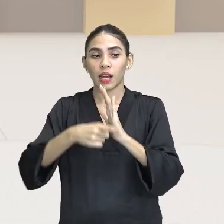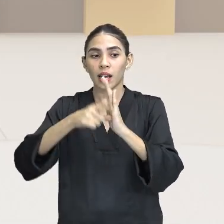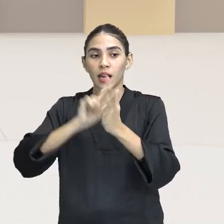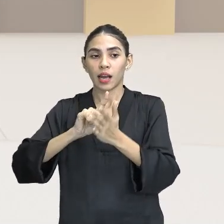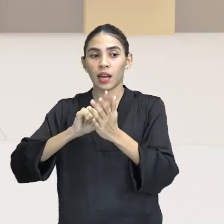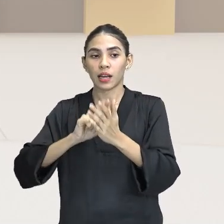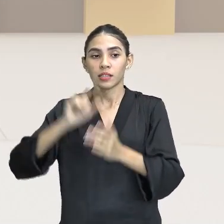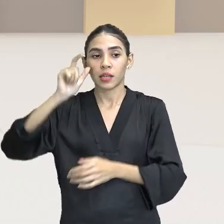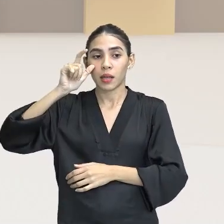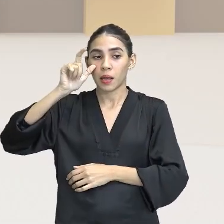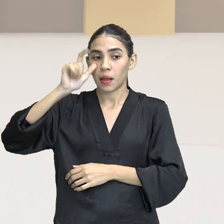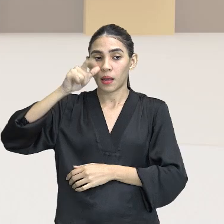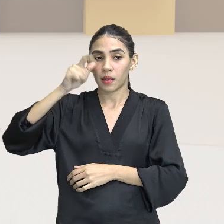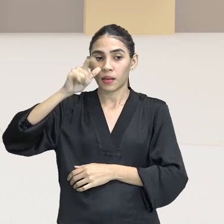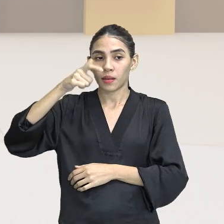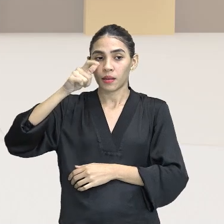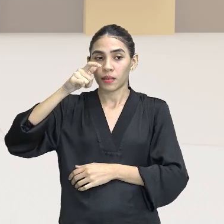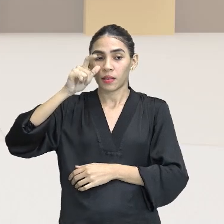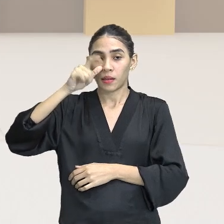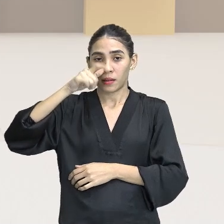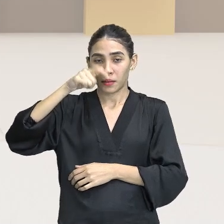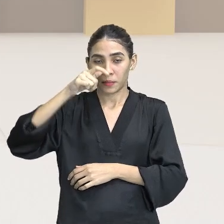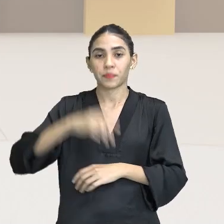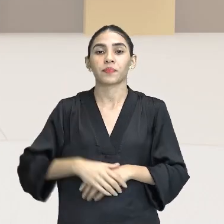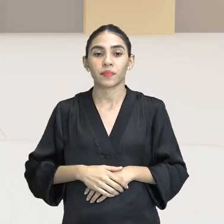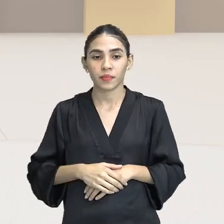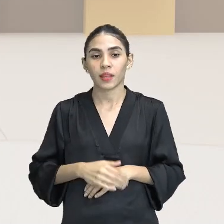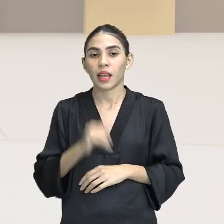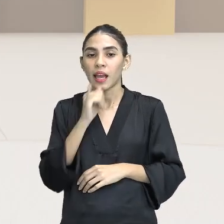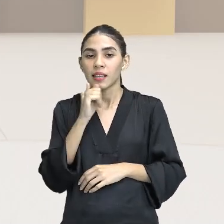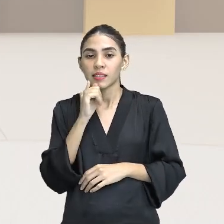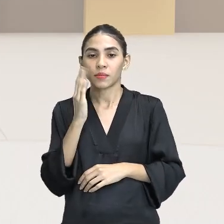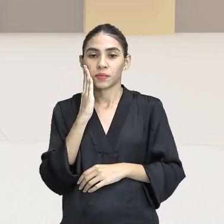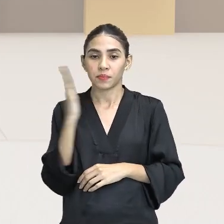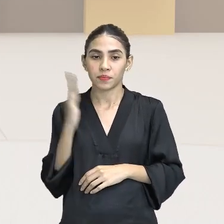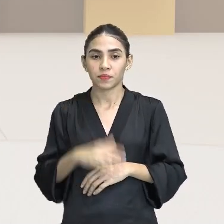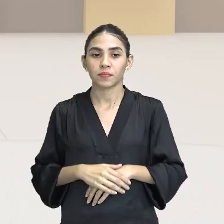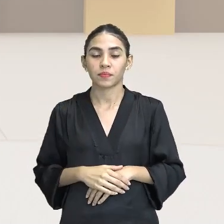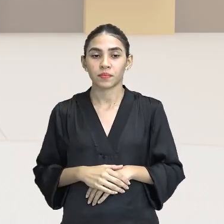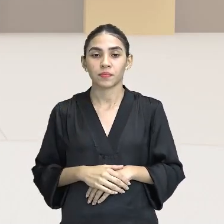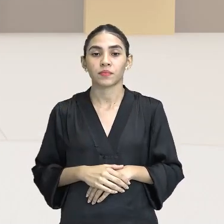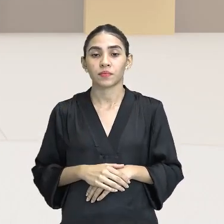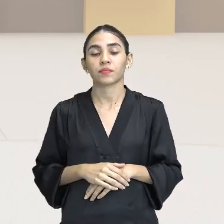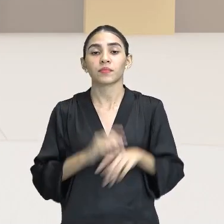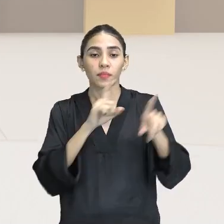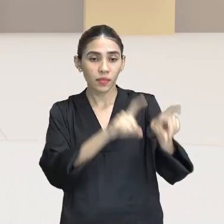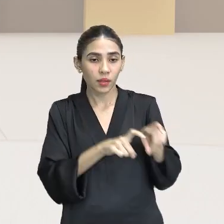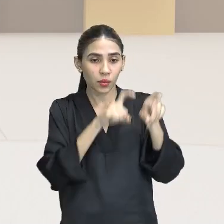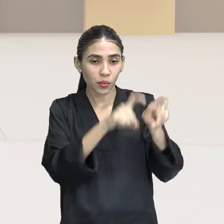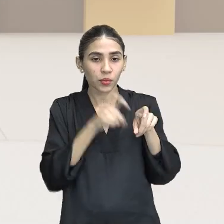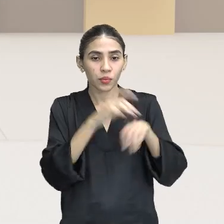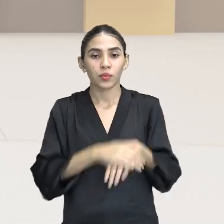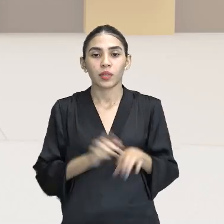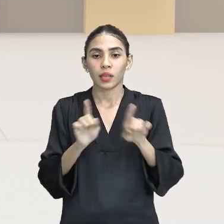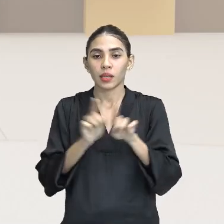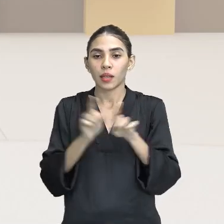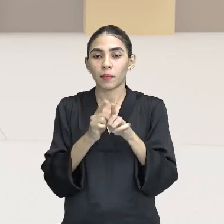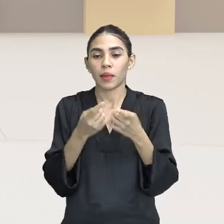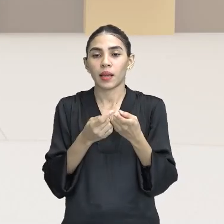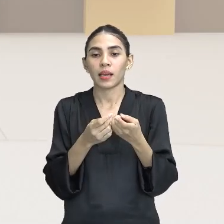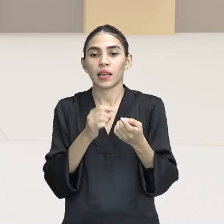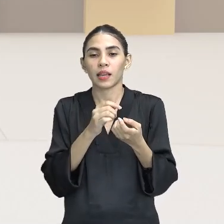Eles desenvolveram, professora, tecnologias sustentáveis, como, por exemplo, para agricultura, para